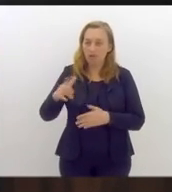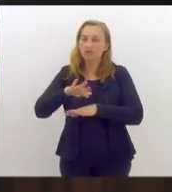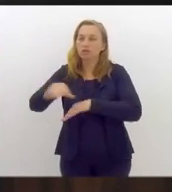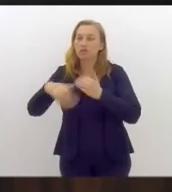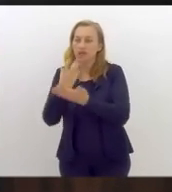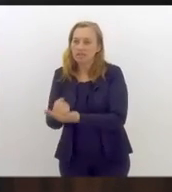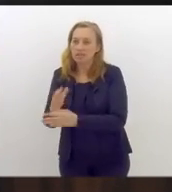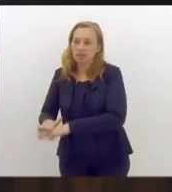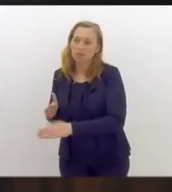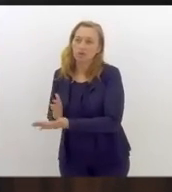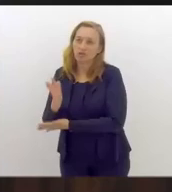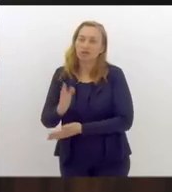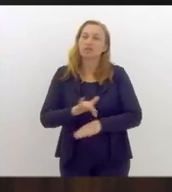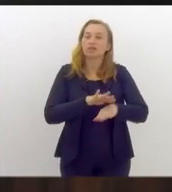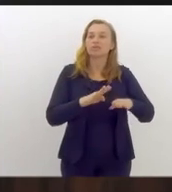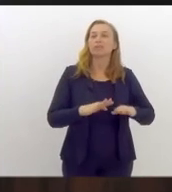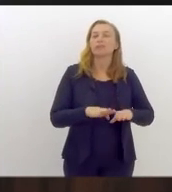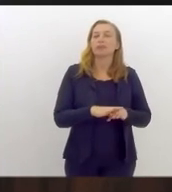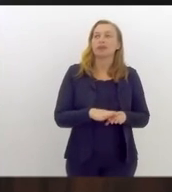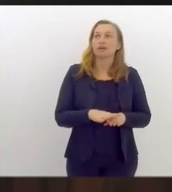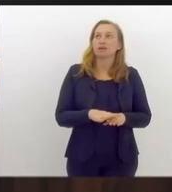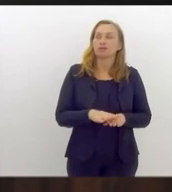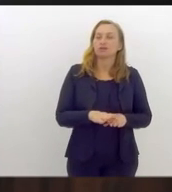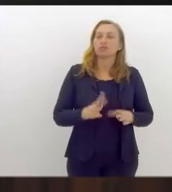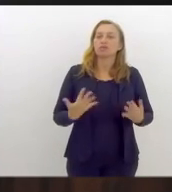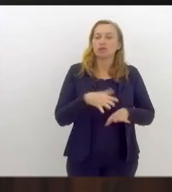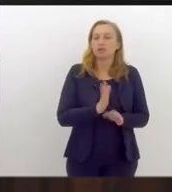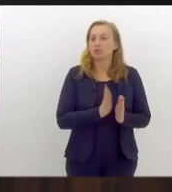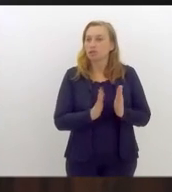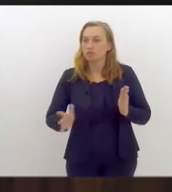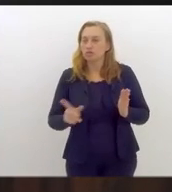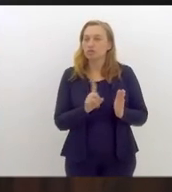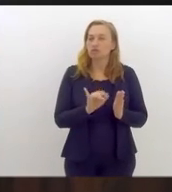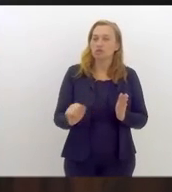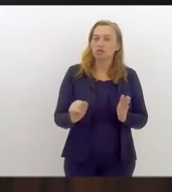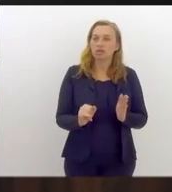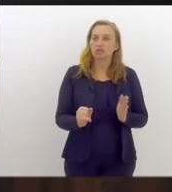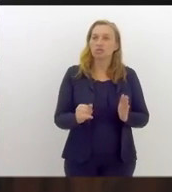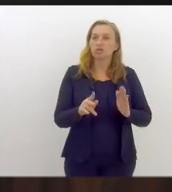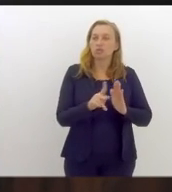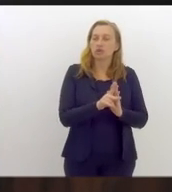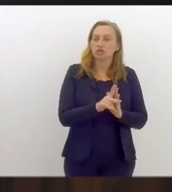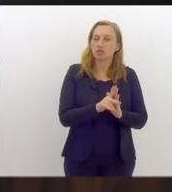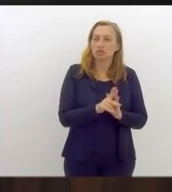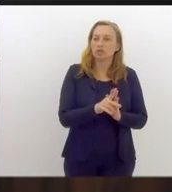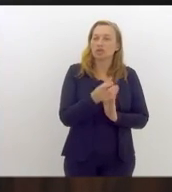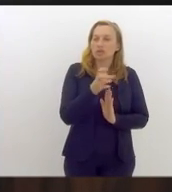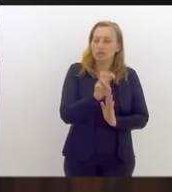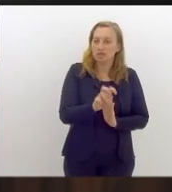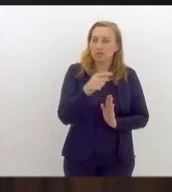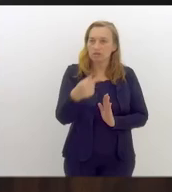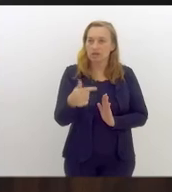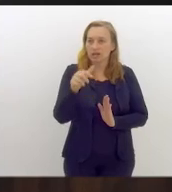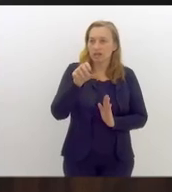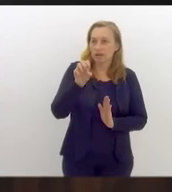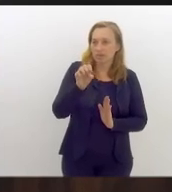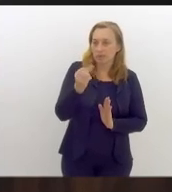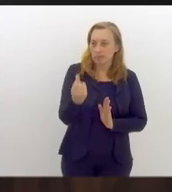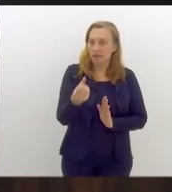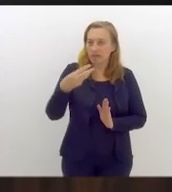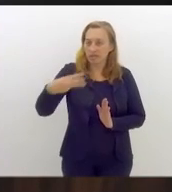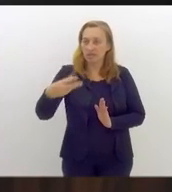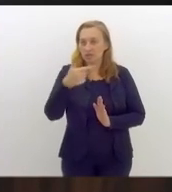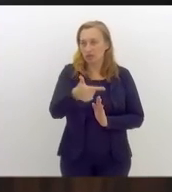estão, aprovado. Há sobre a mesa, para a inclusão na ordem do dia, do projeto 5763 de